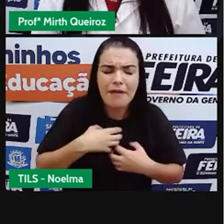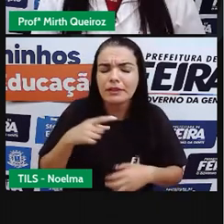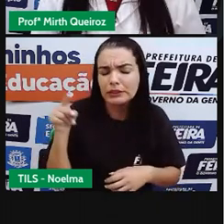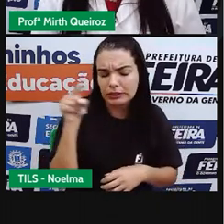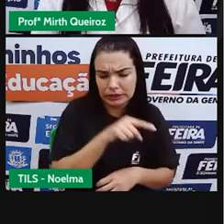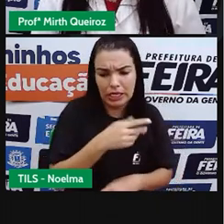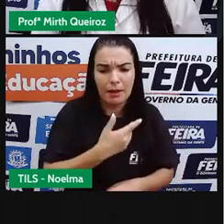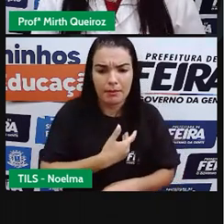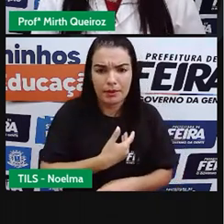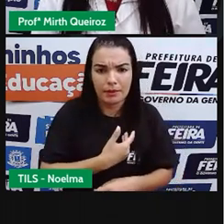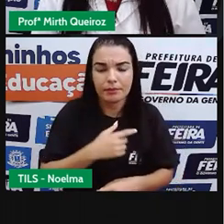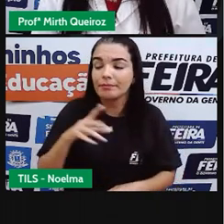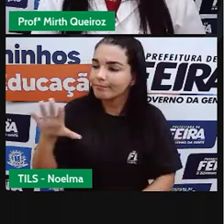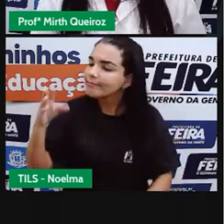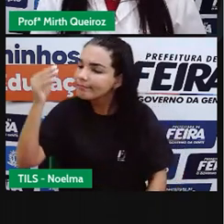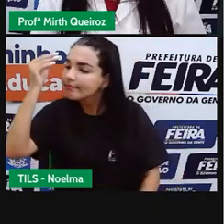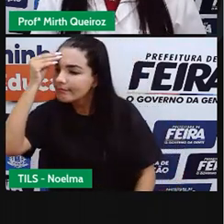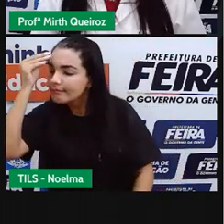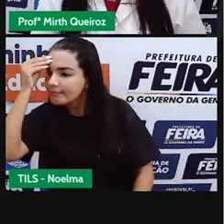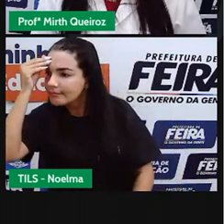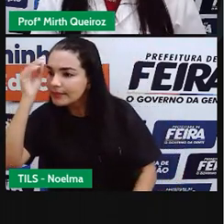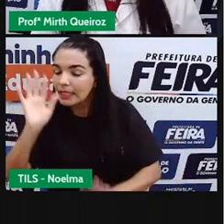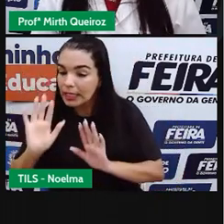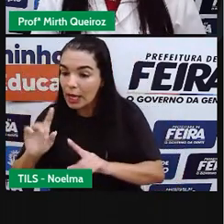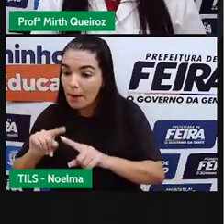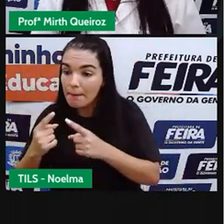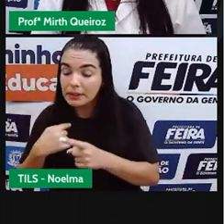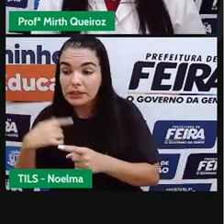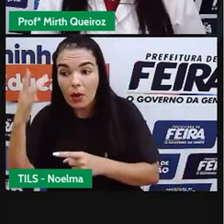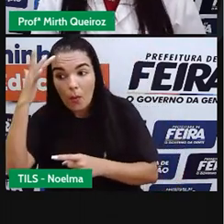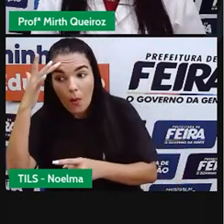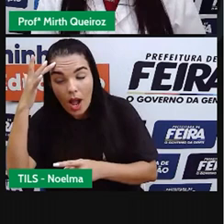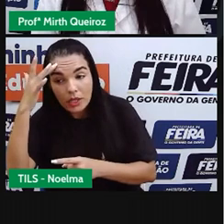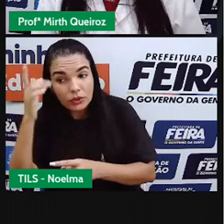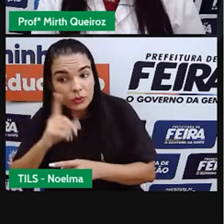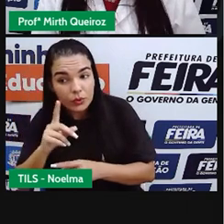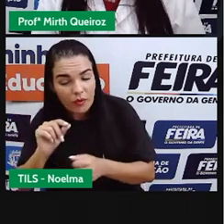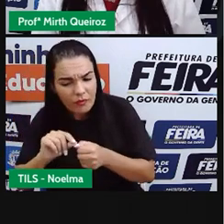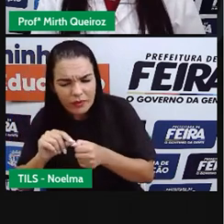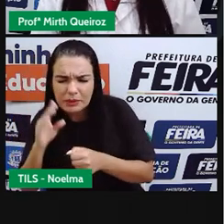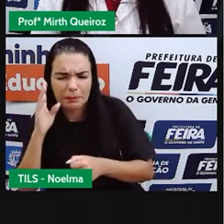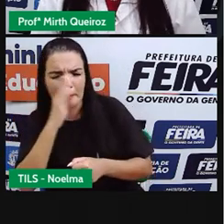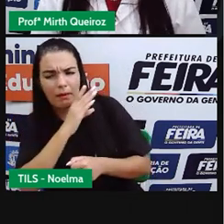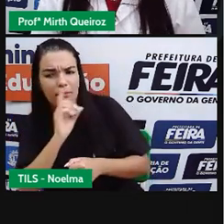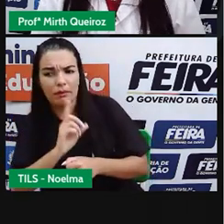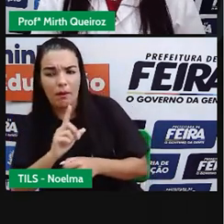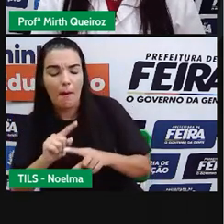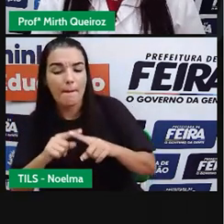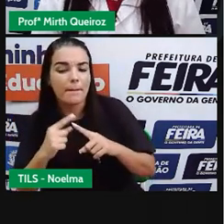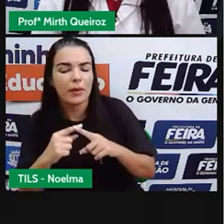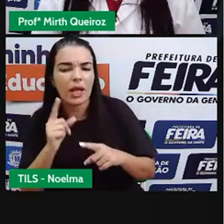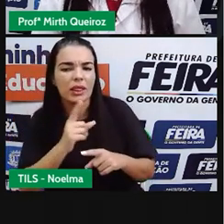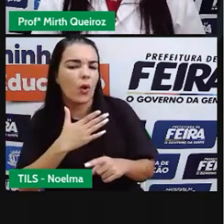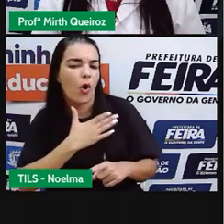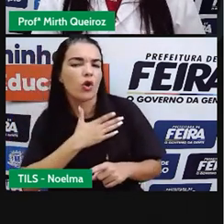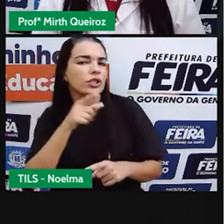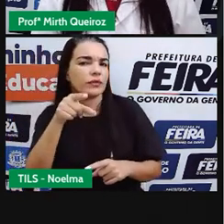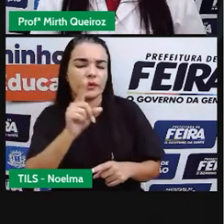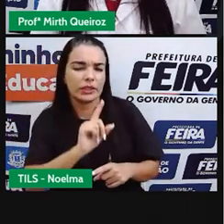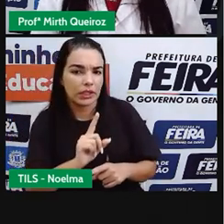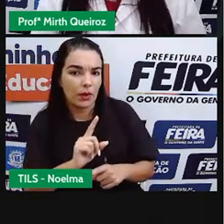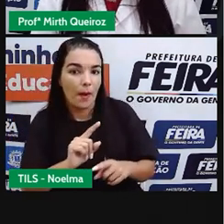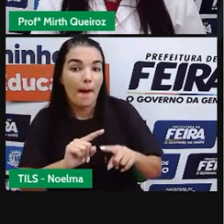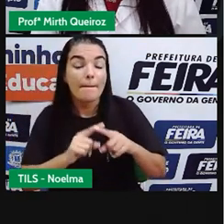ele. Compreendo. Apenas acho que ele não fez por mal ou porque não gosta de